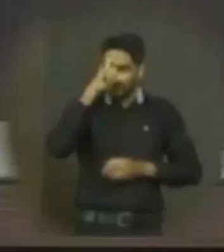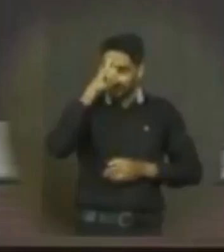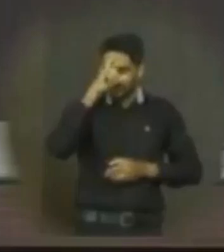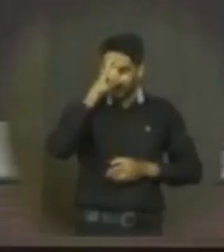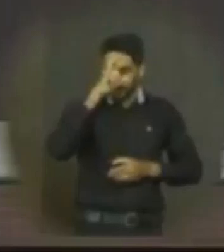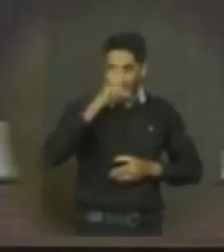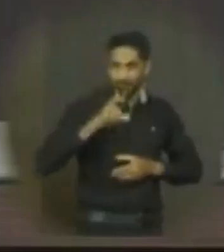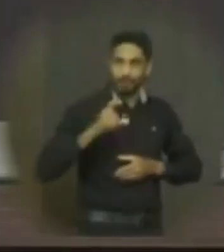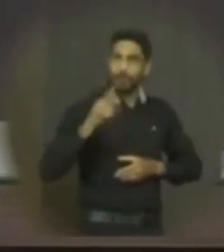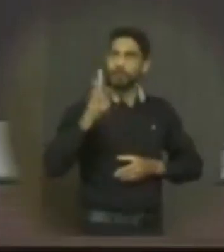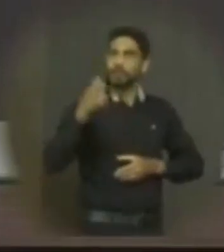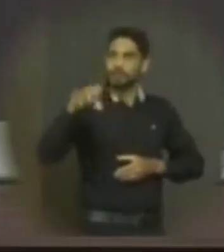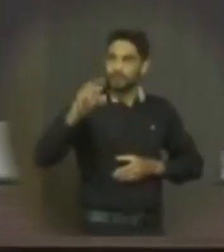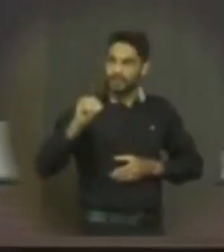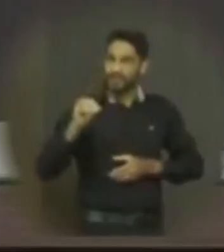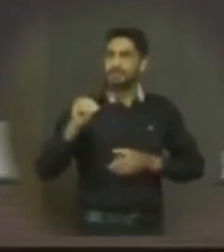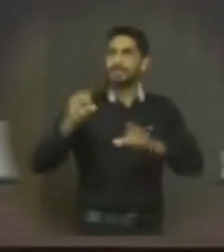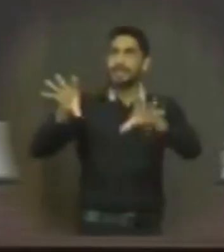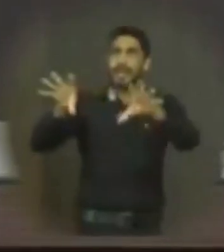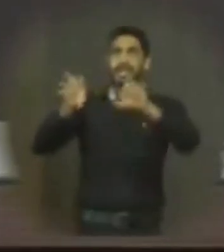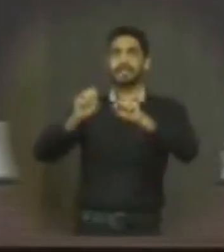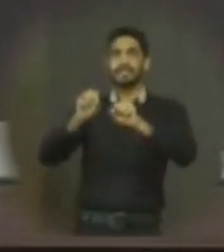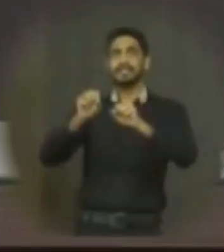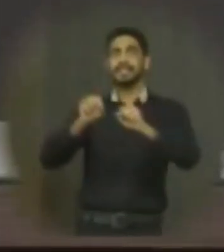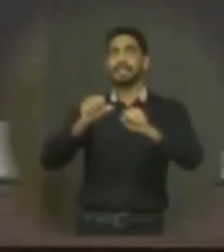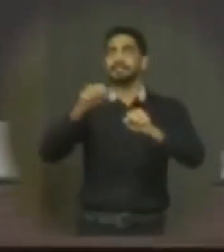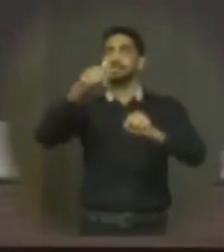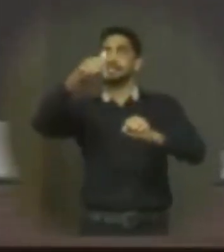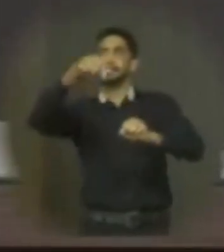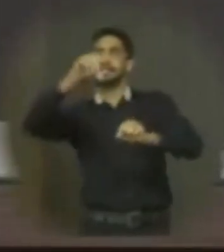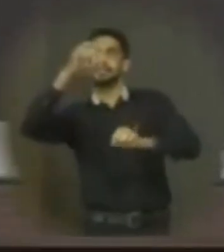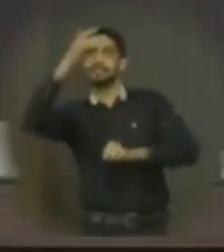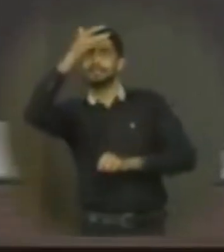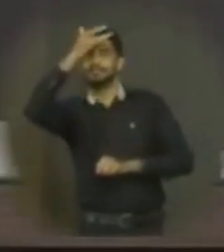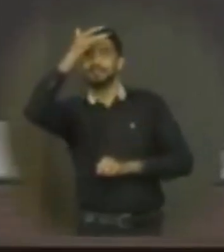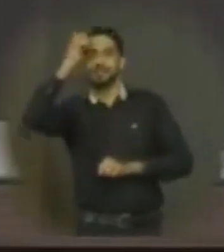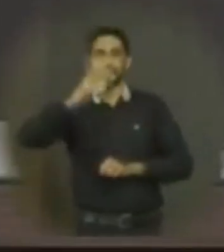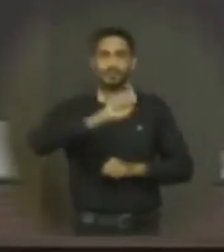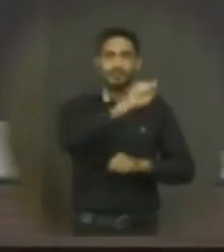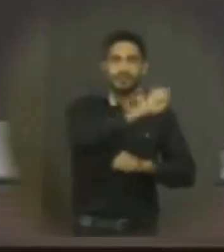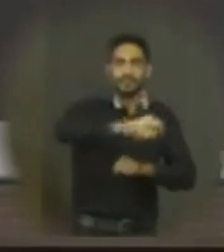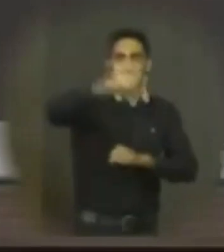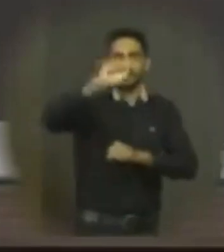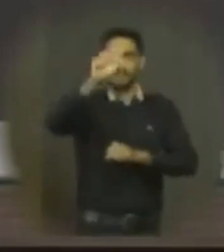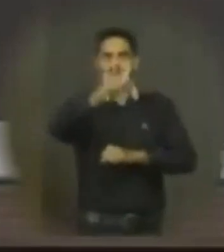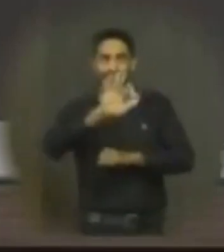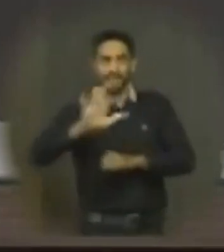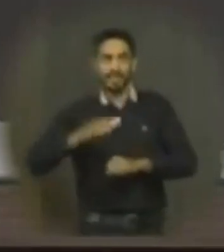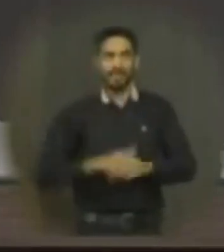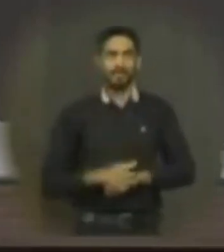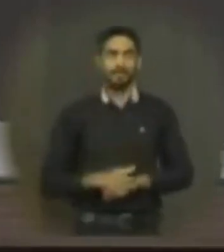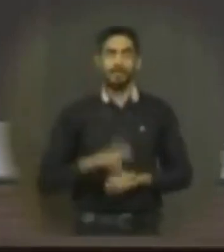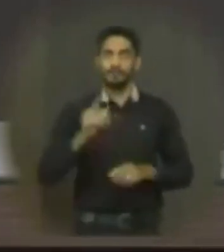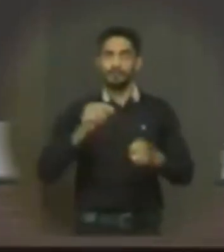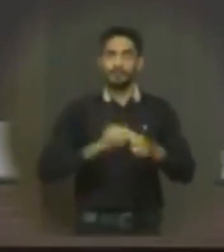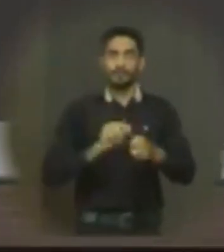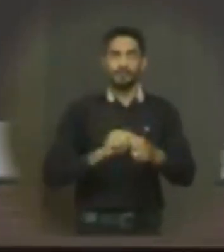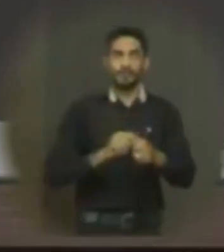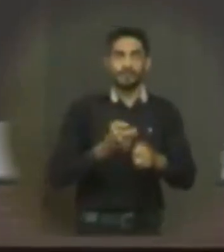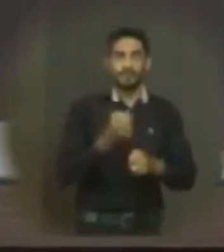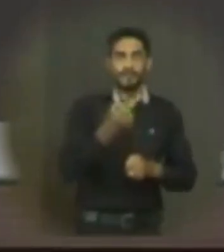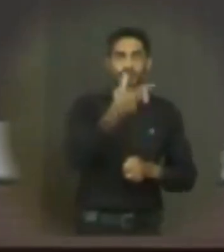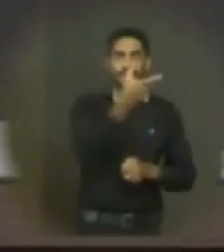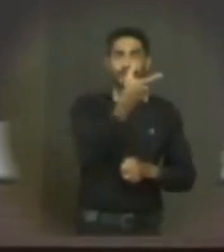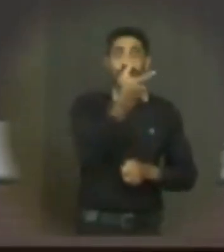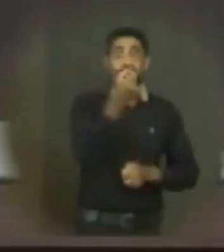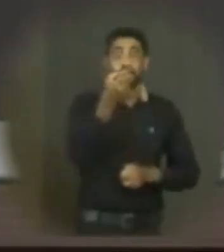pessoas da Serra Geral, e nem foi repassado ao Fundajan, que faz 200 partos mês, até hoje não